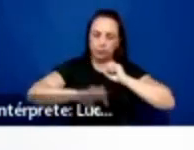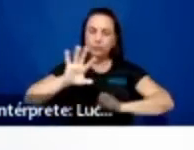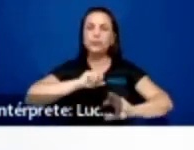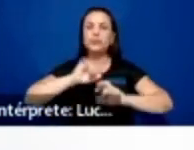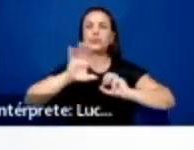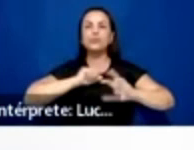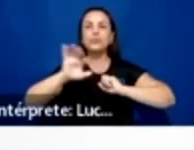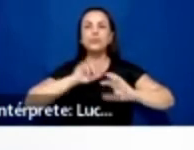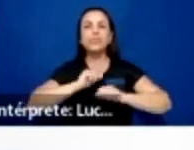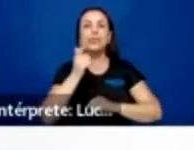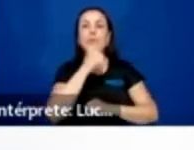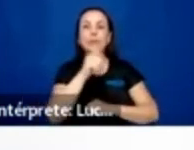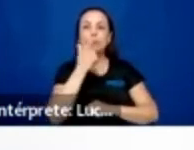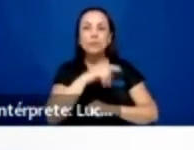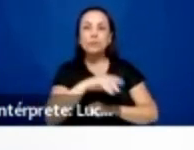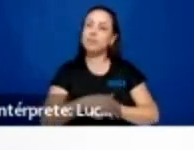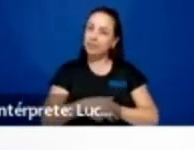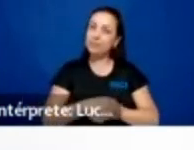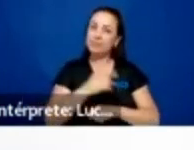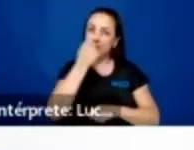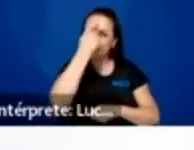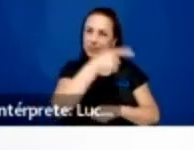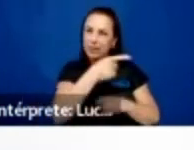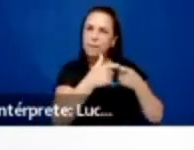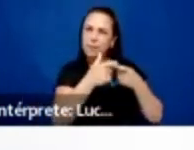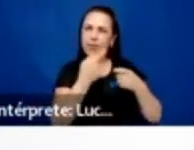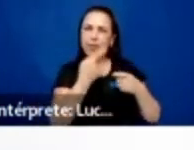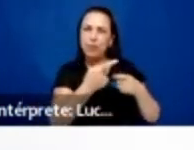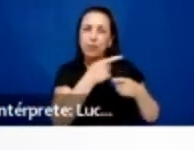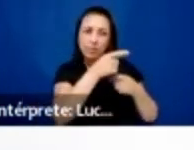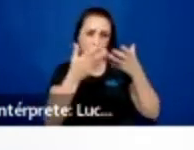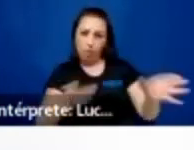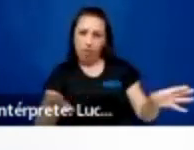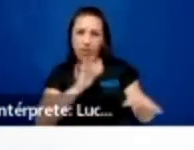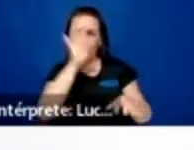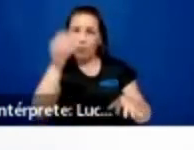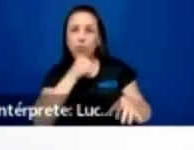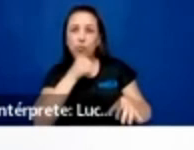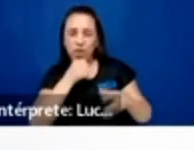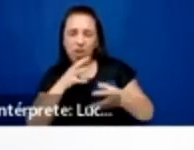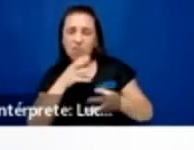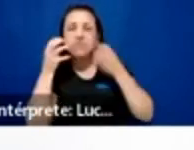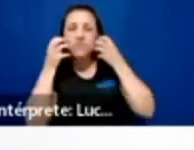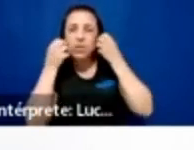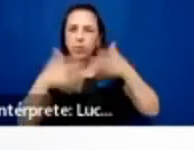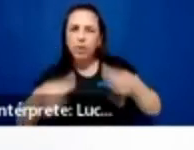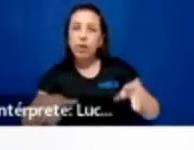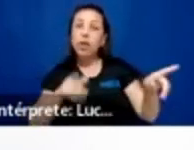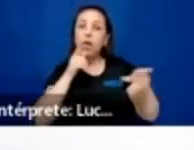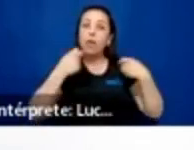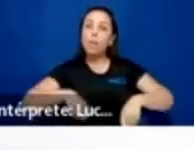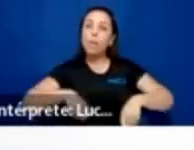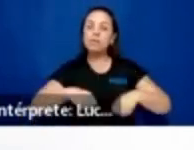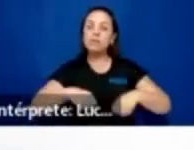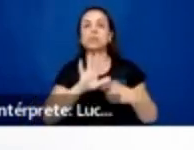É como o Dr. Zunaik falou. Se você não quiser ficar velho, você tem que se hidratar, beber muita água. Mas o que adianta você beber uma